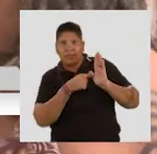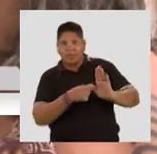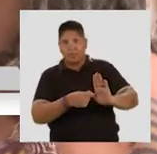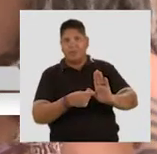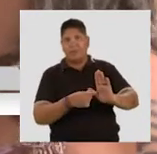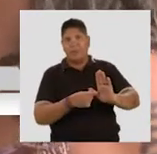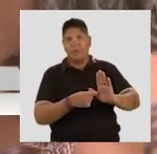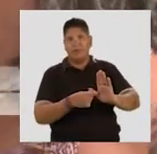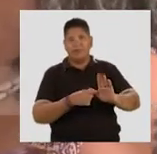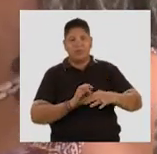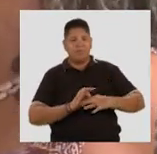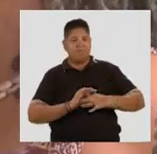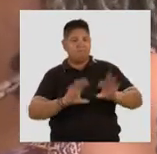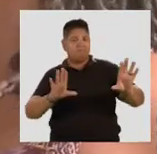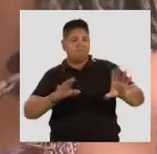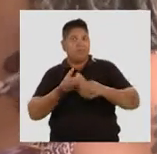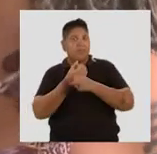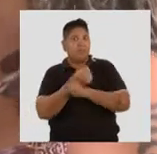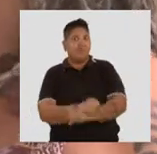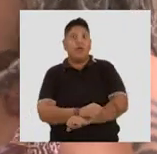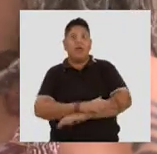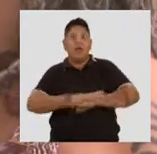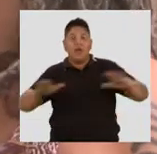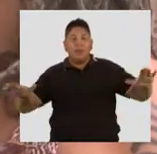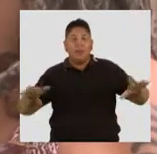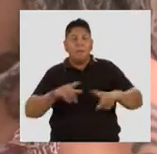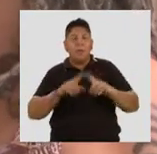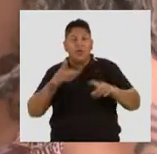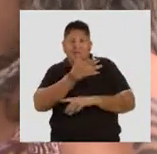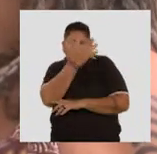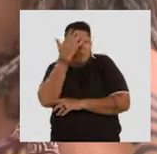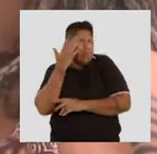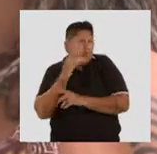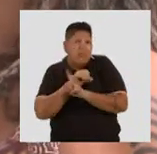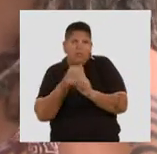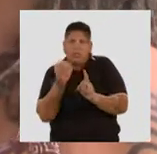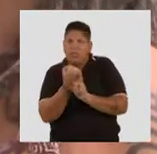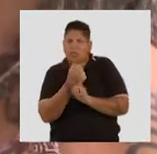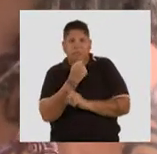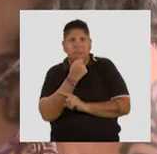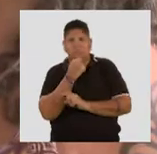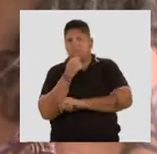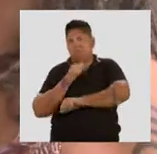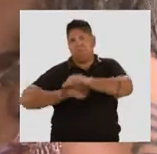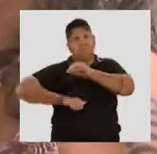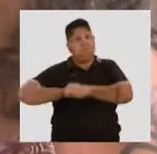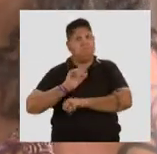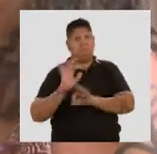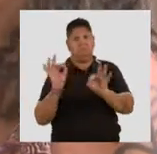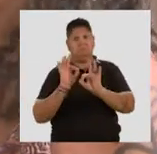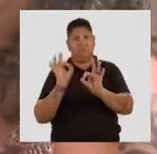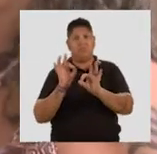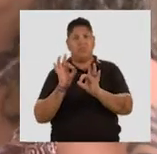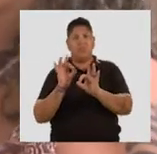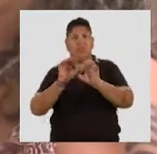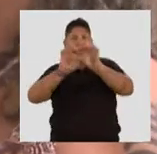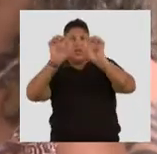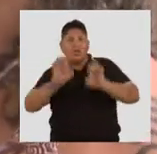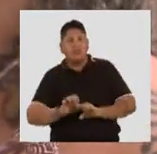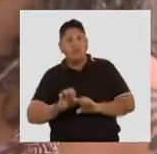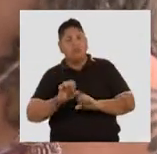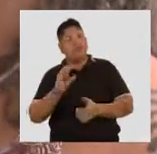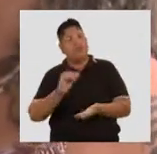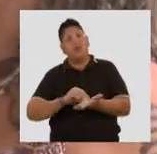lei, né, que aboliu o escravismo, mas a sociedade não muda assim tão rápido.